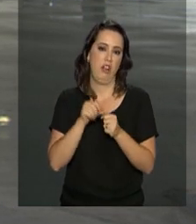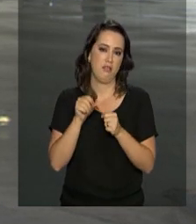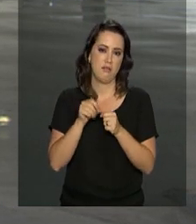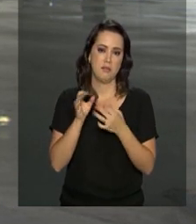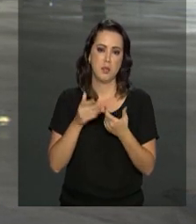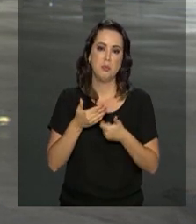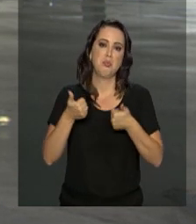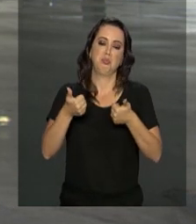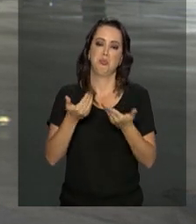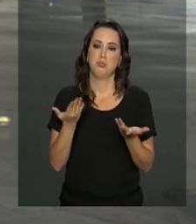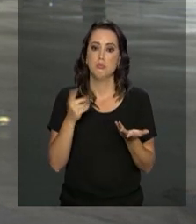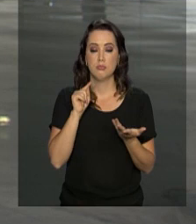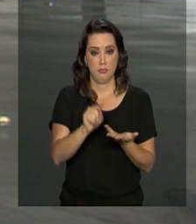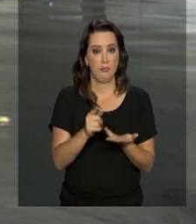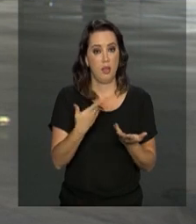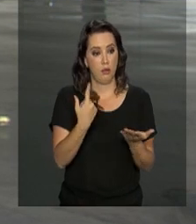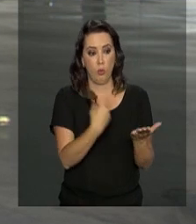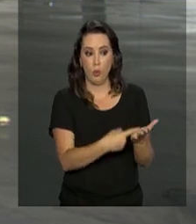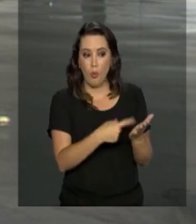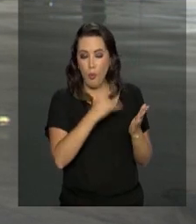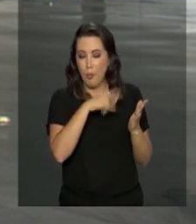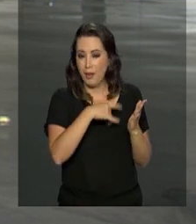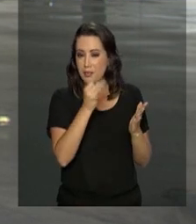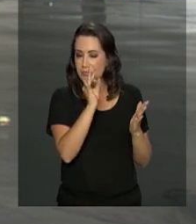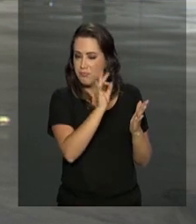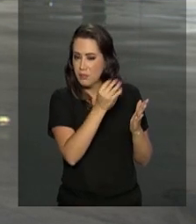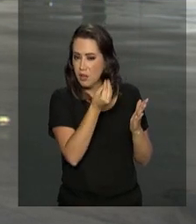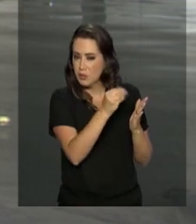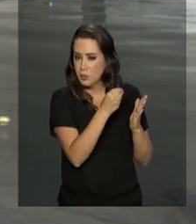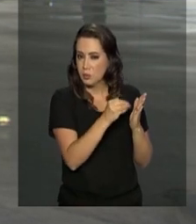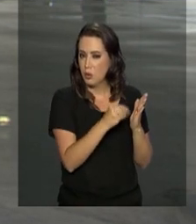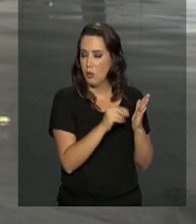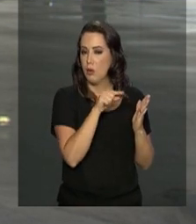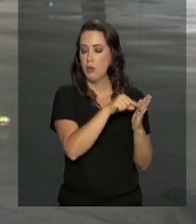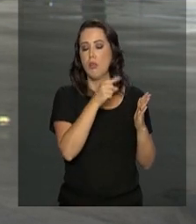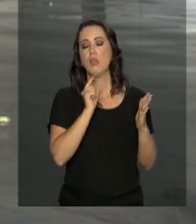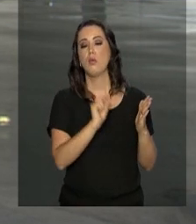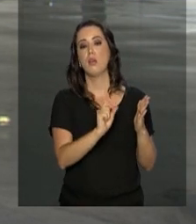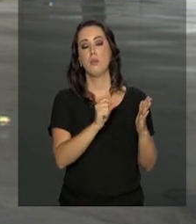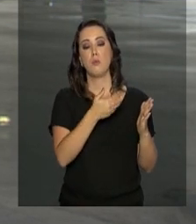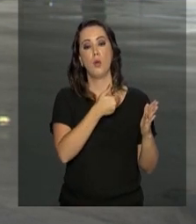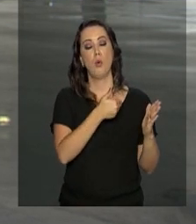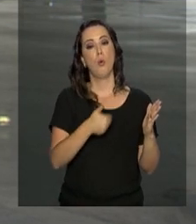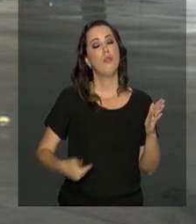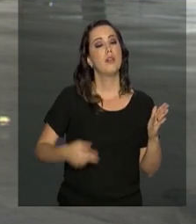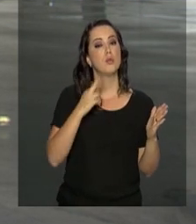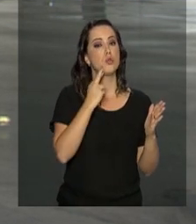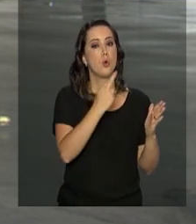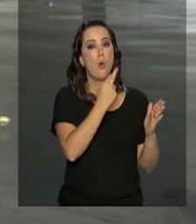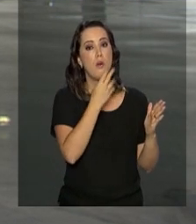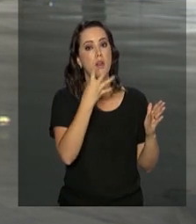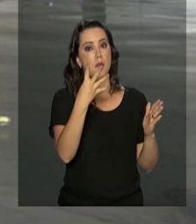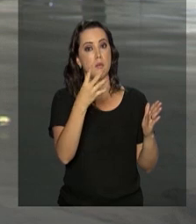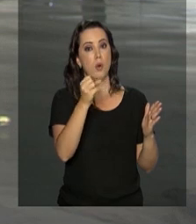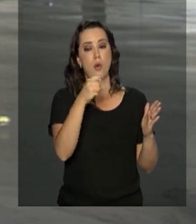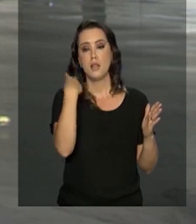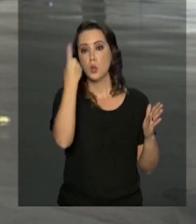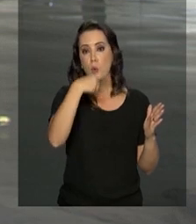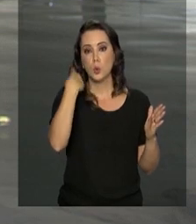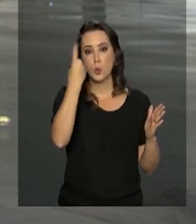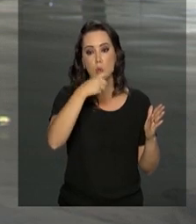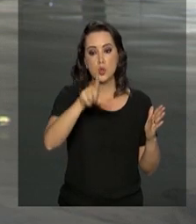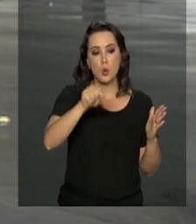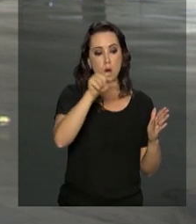entre outras medidas que o governo de roraima vai designar e até 48 horas servidores